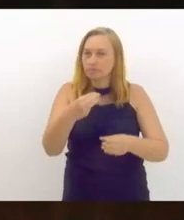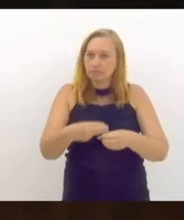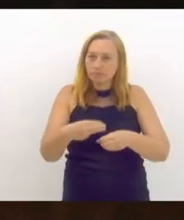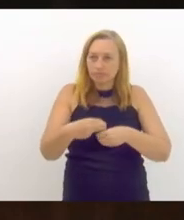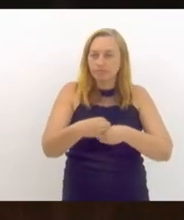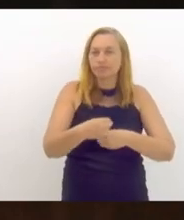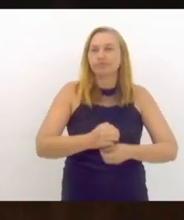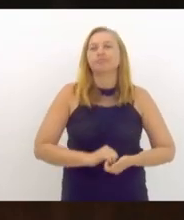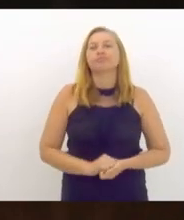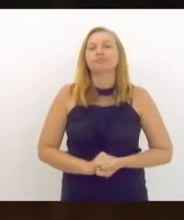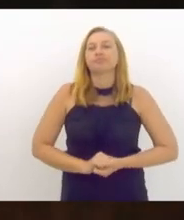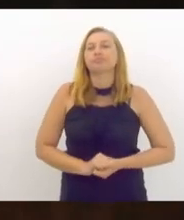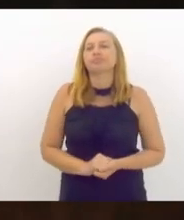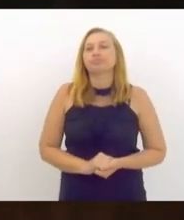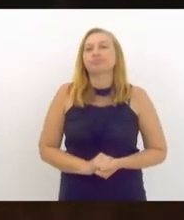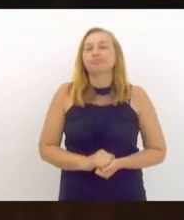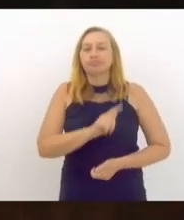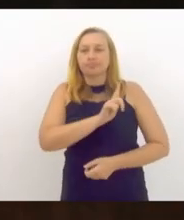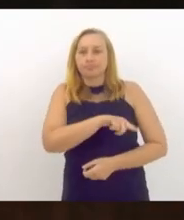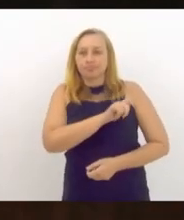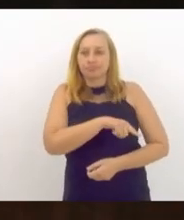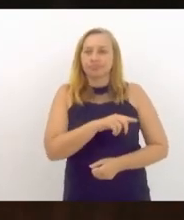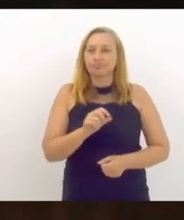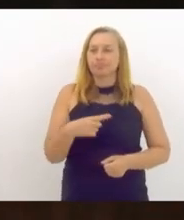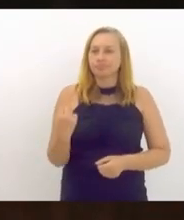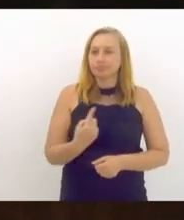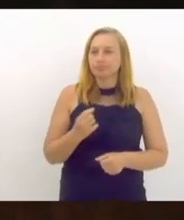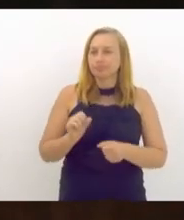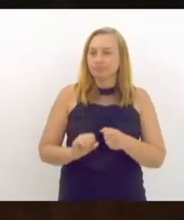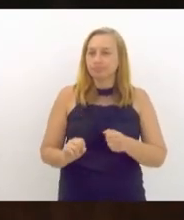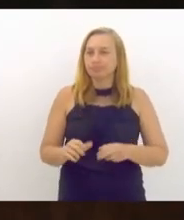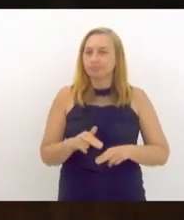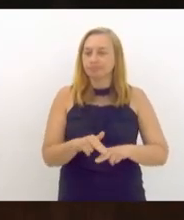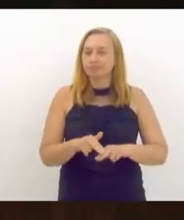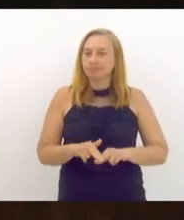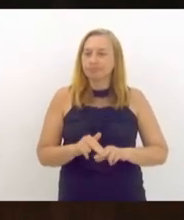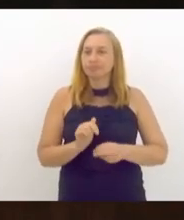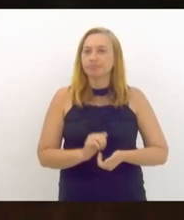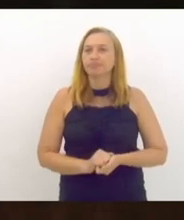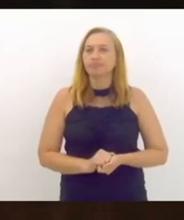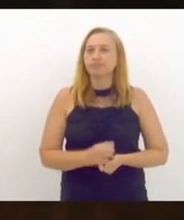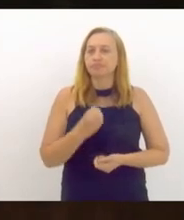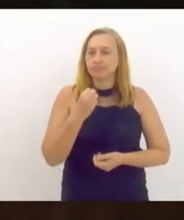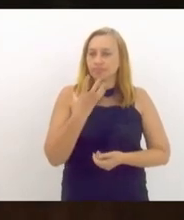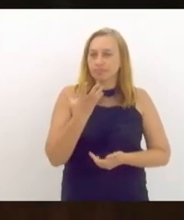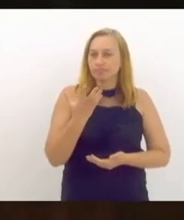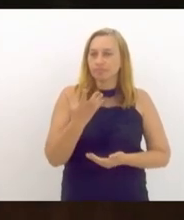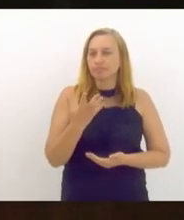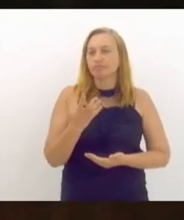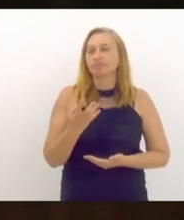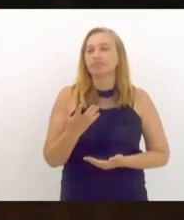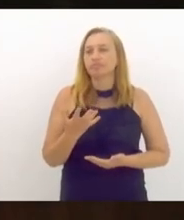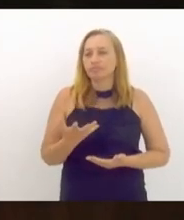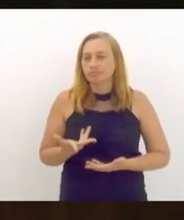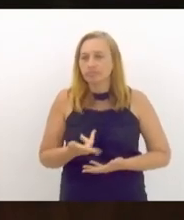decorrência da gestão que fizemos por conta dos bons auxiliares que tivemos,